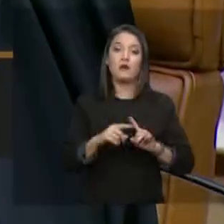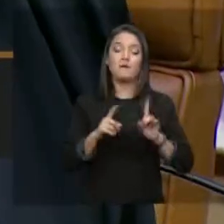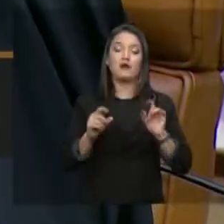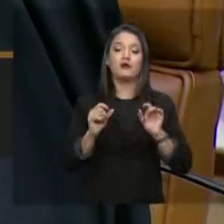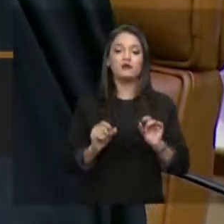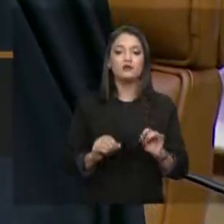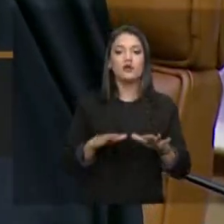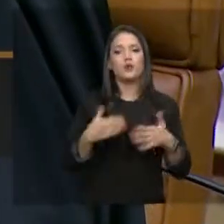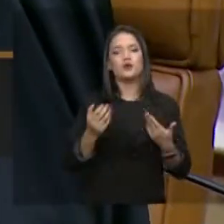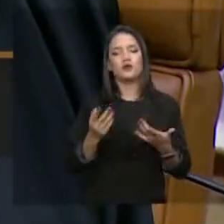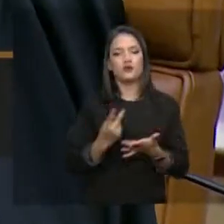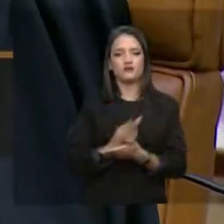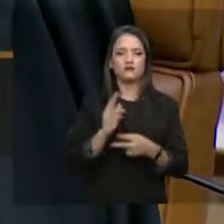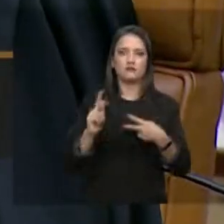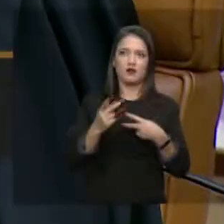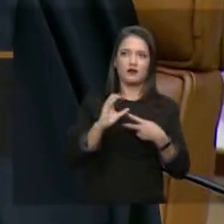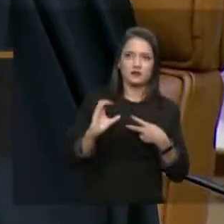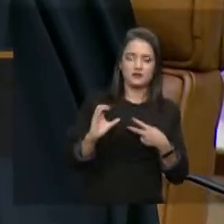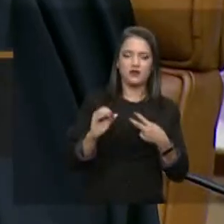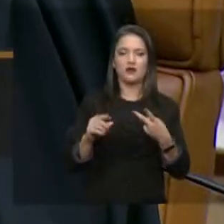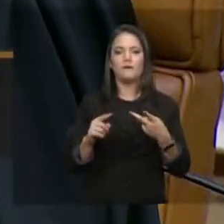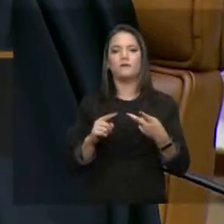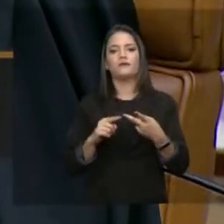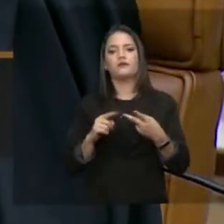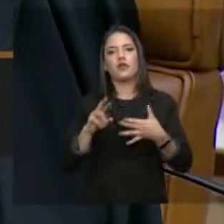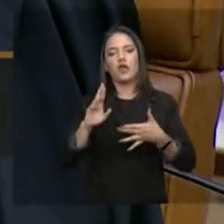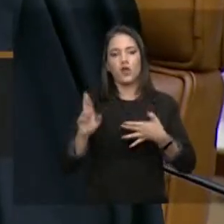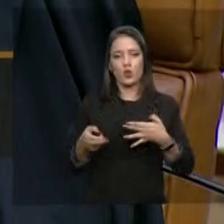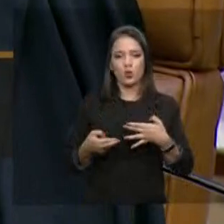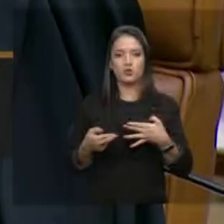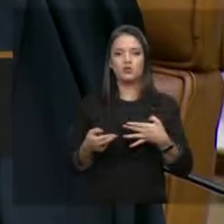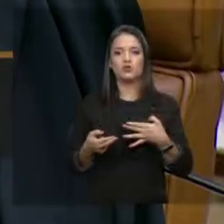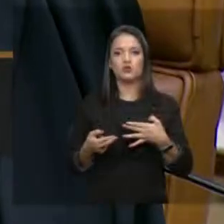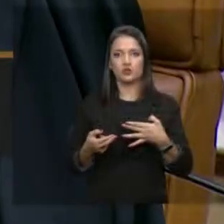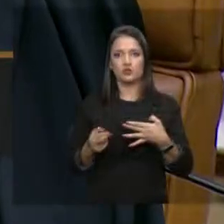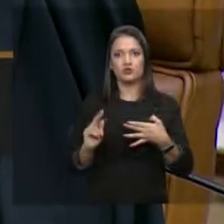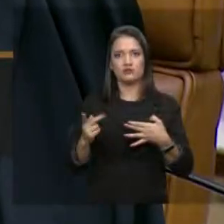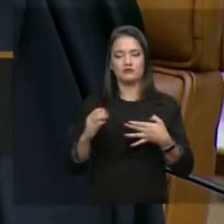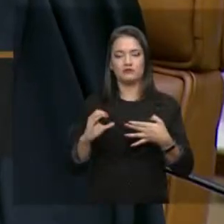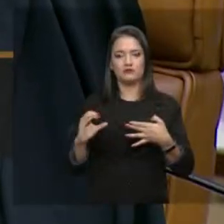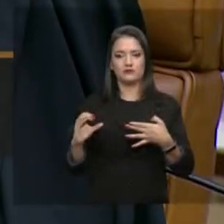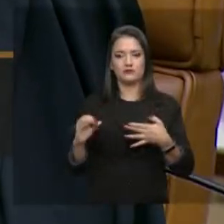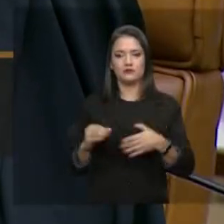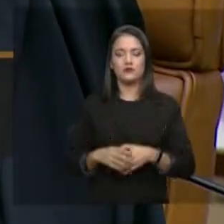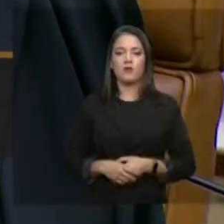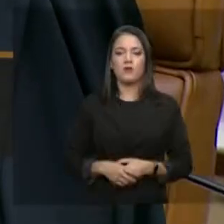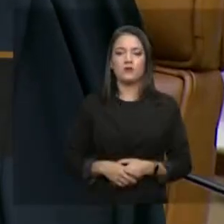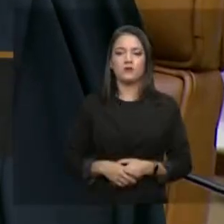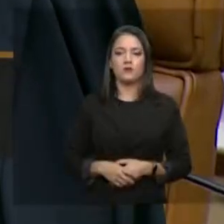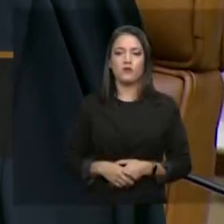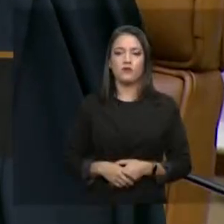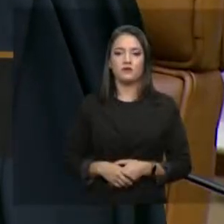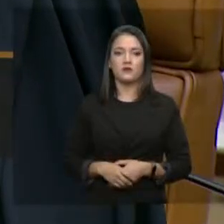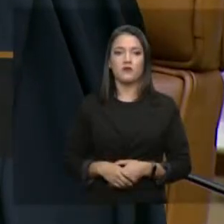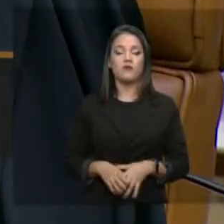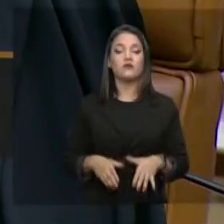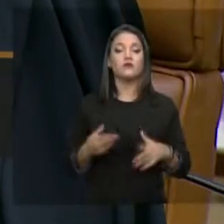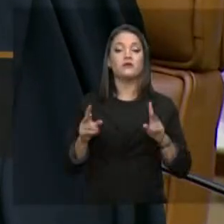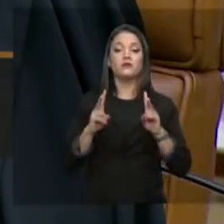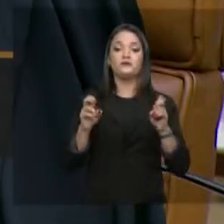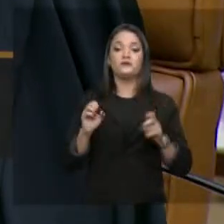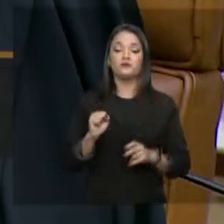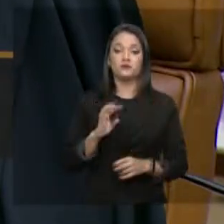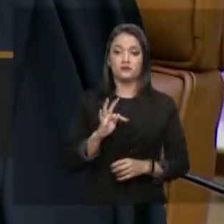de matéria criminal, salvo recurso extraordinário e especial, e vejam que aqui, até quando se trata de matéria no Supremo